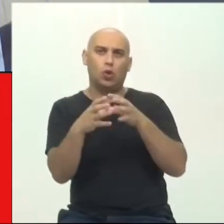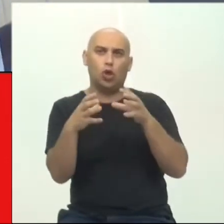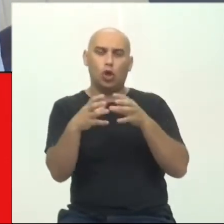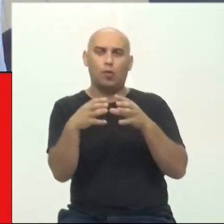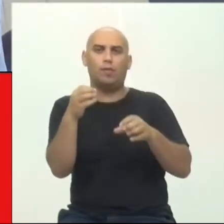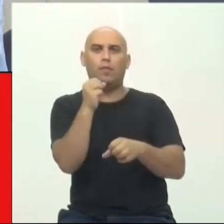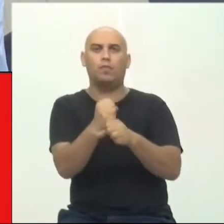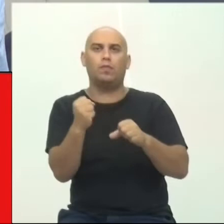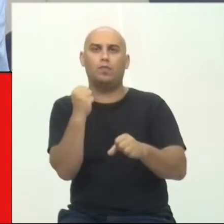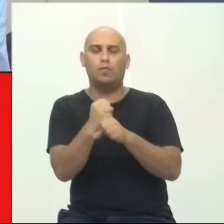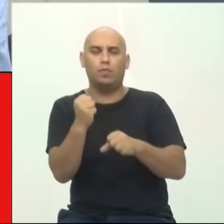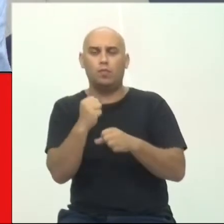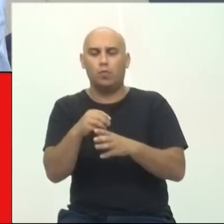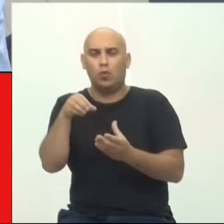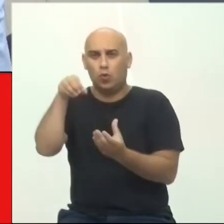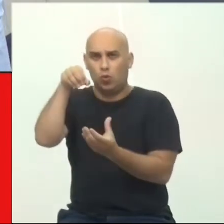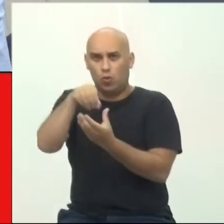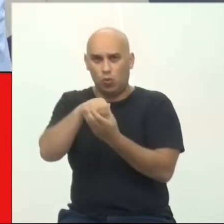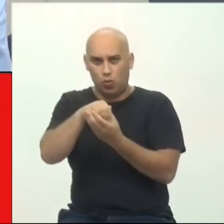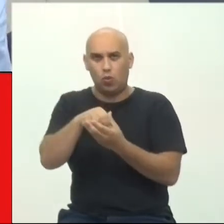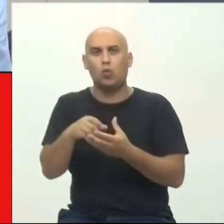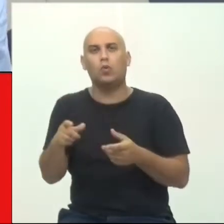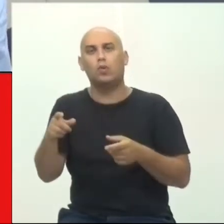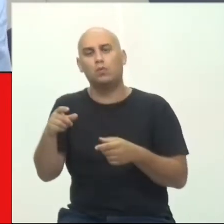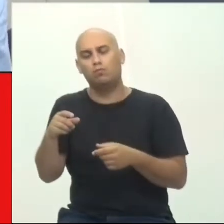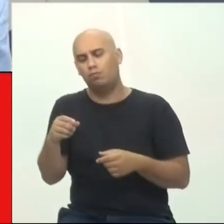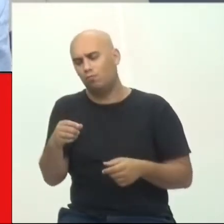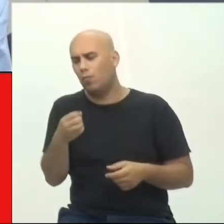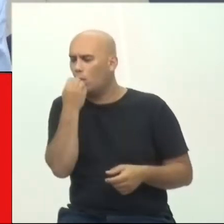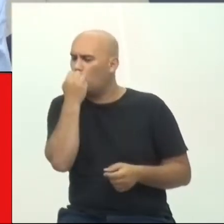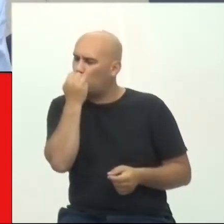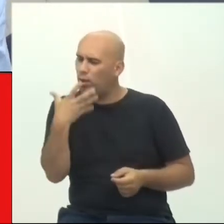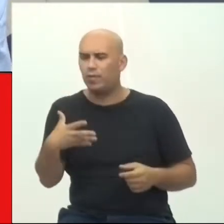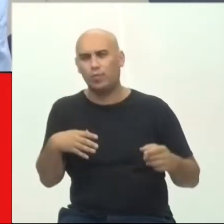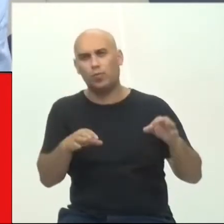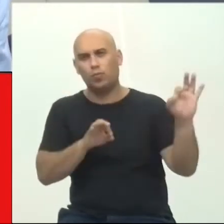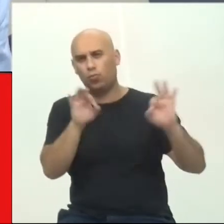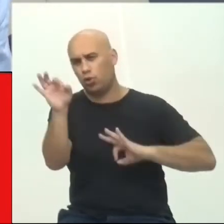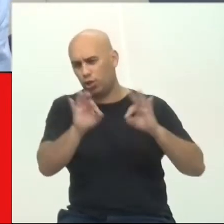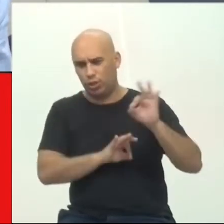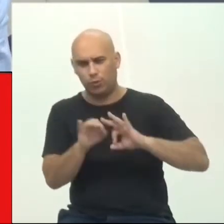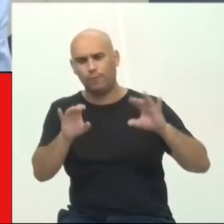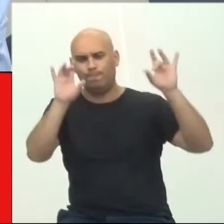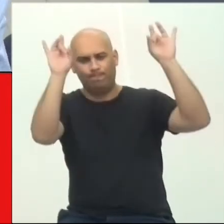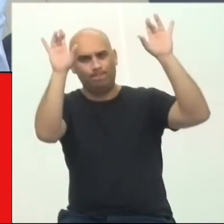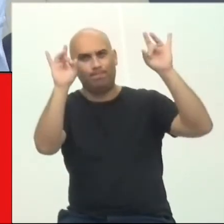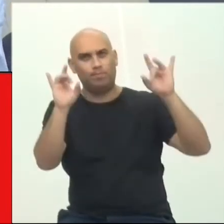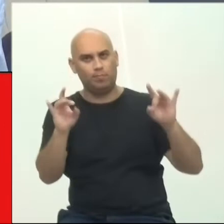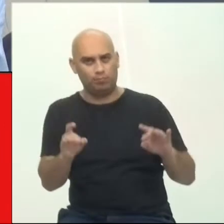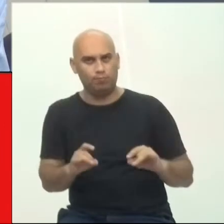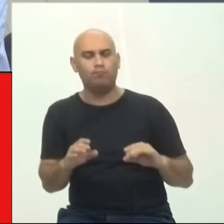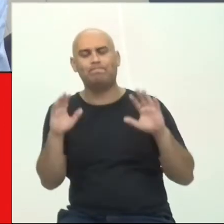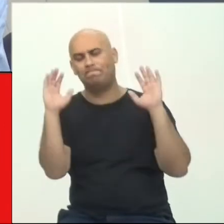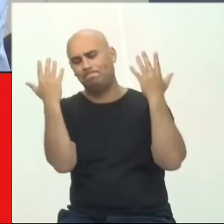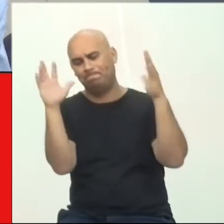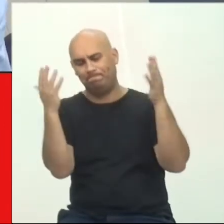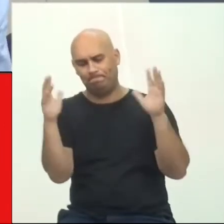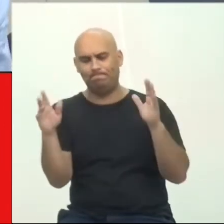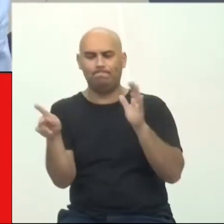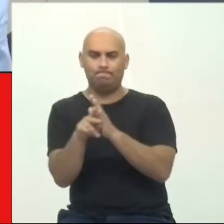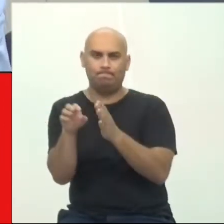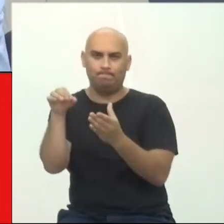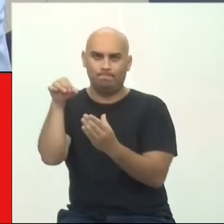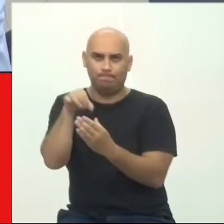alguma coisa da Unesc, eu gostei, o projeto é fantástico, acho que vale aqui todo o nosso aplauso à Unesc,